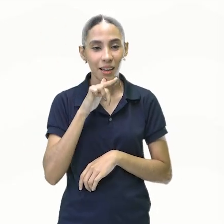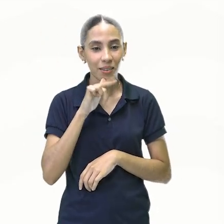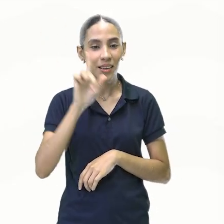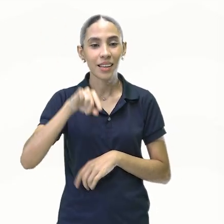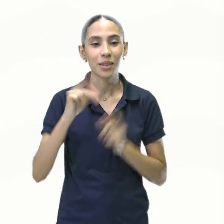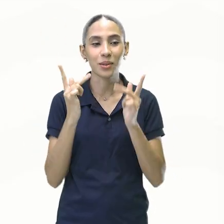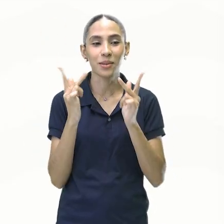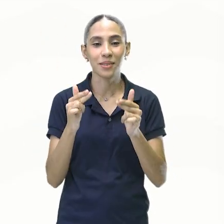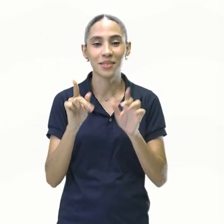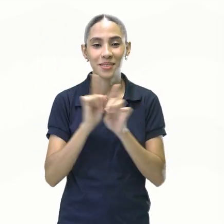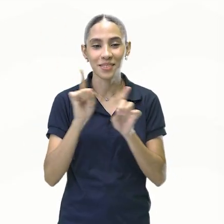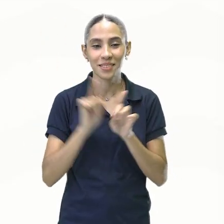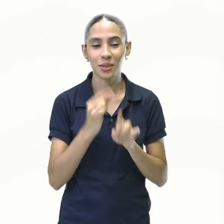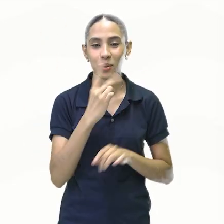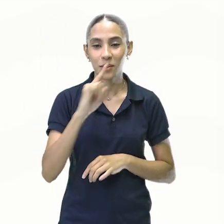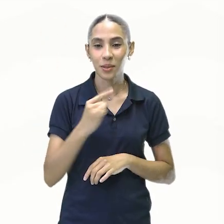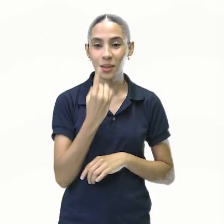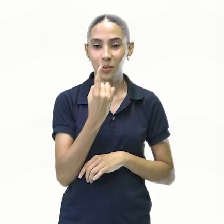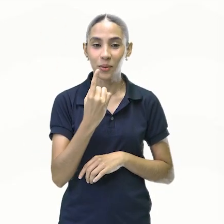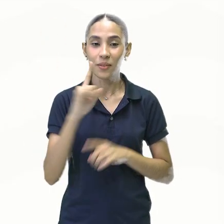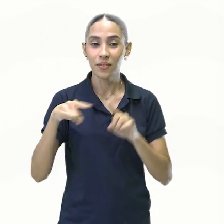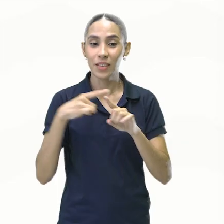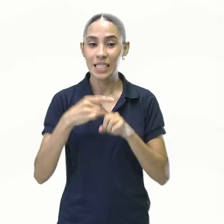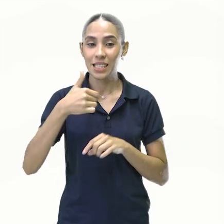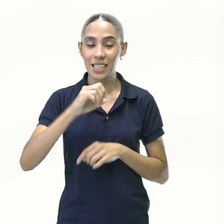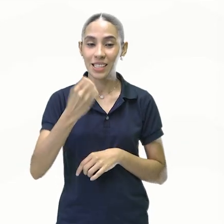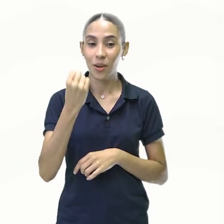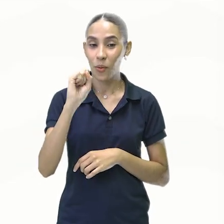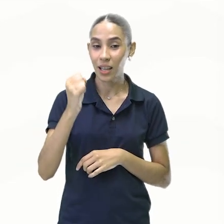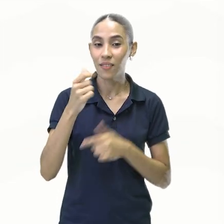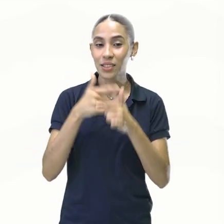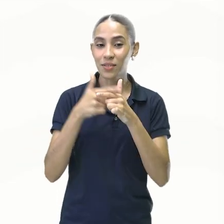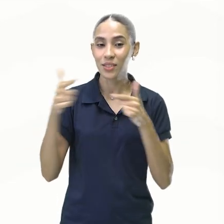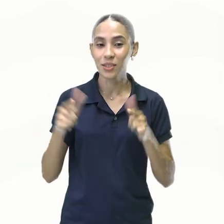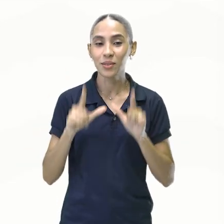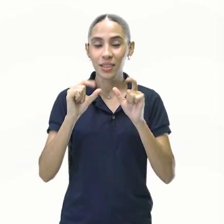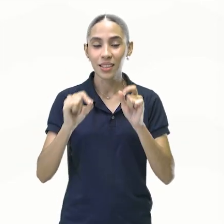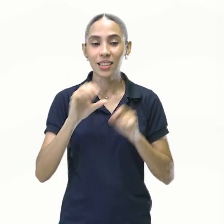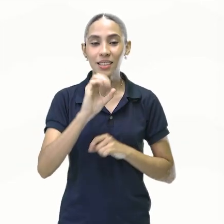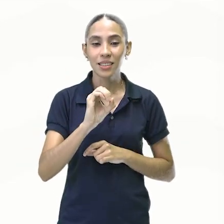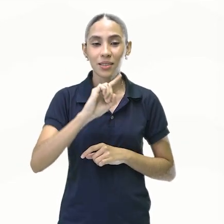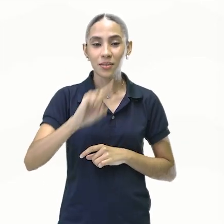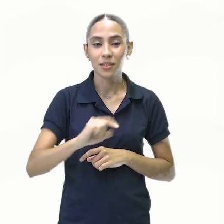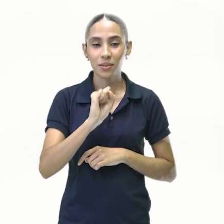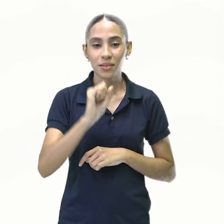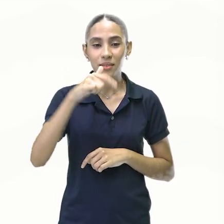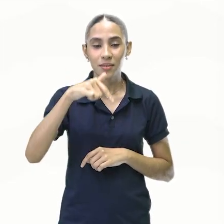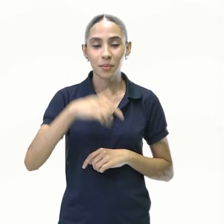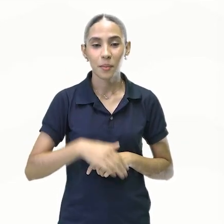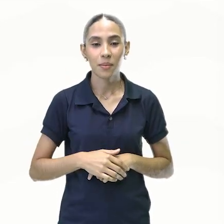ficar 2,1 vezes 10 à oitava dividido aqui, ó, por 0,87, tá?